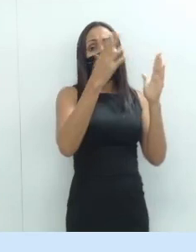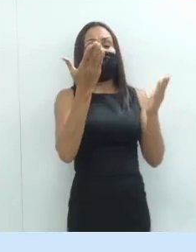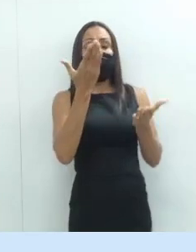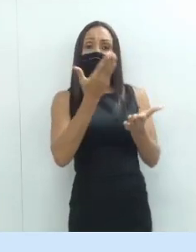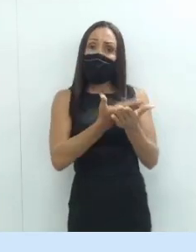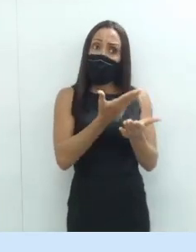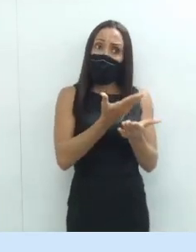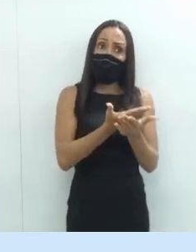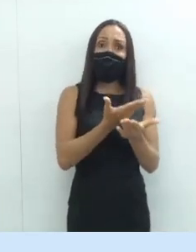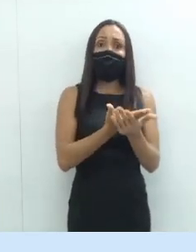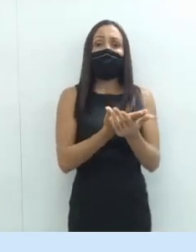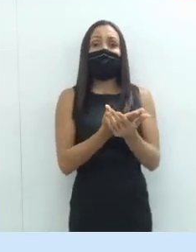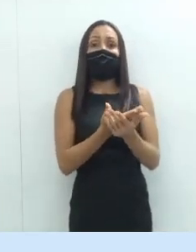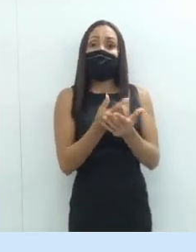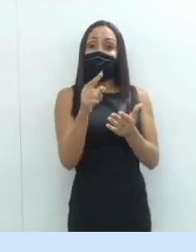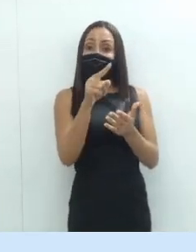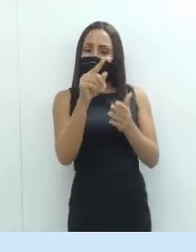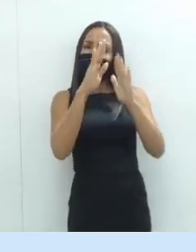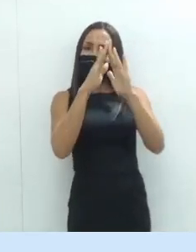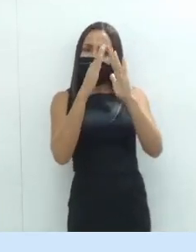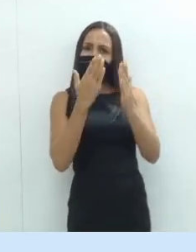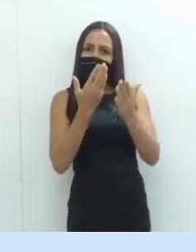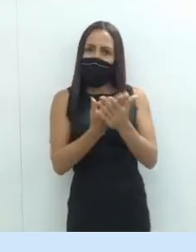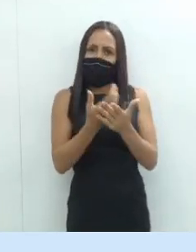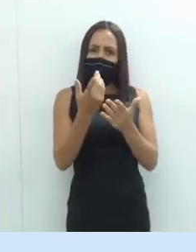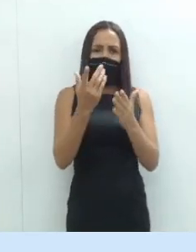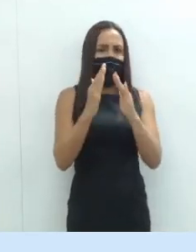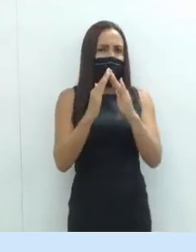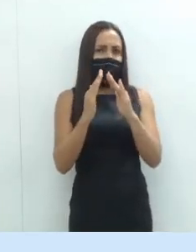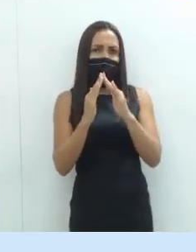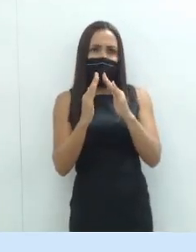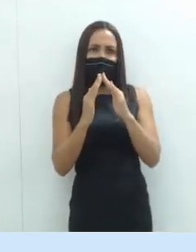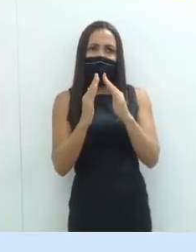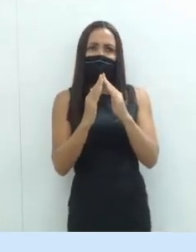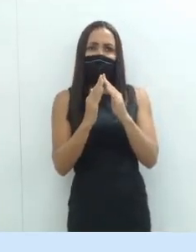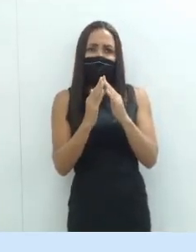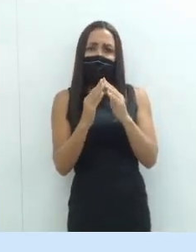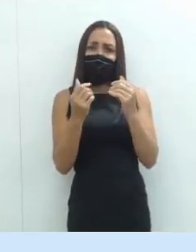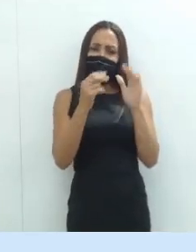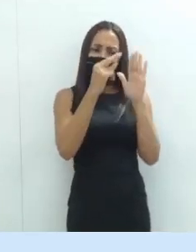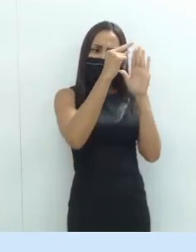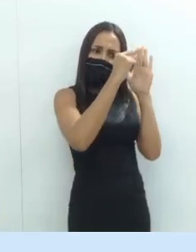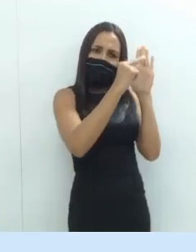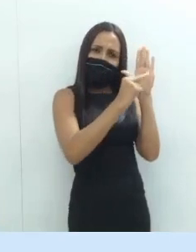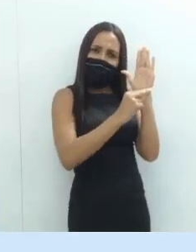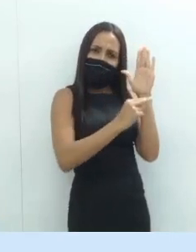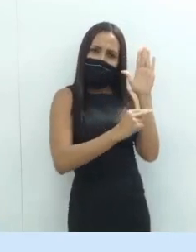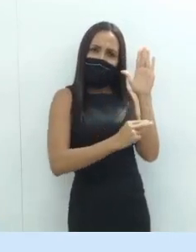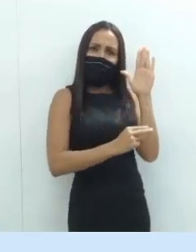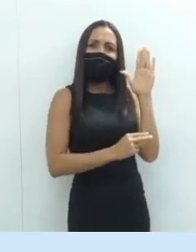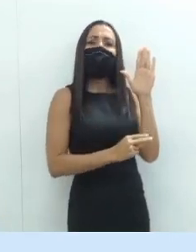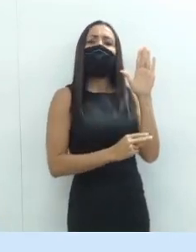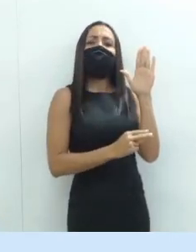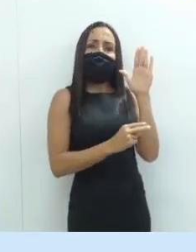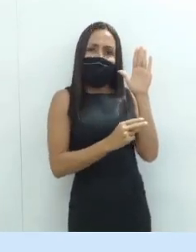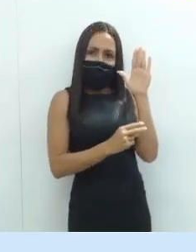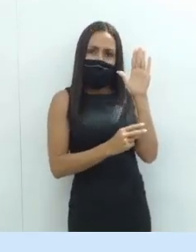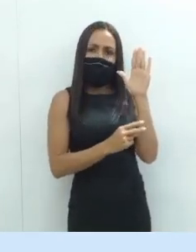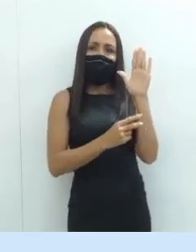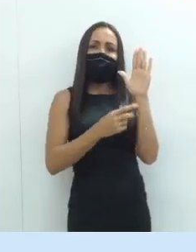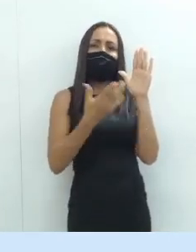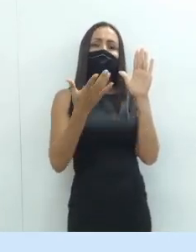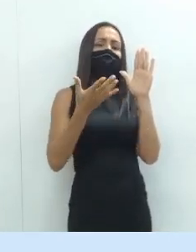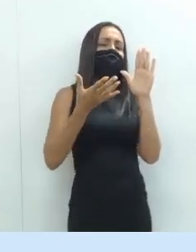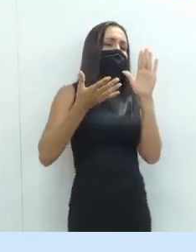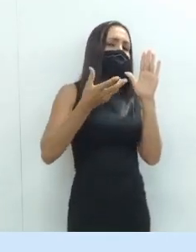estudar, né? Vocês aí na escola, em casa, tendo que ler o material, a ficha de